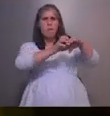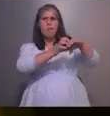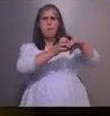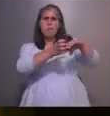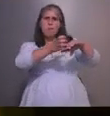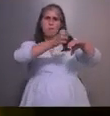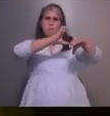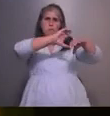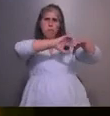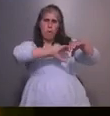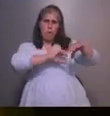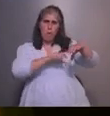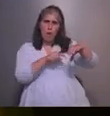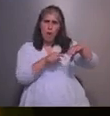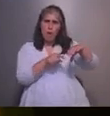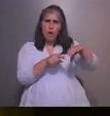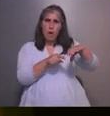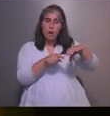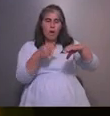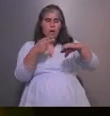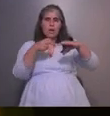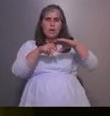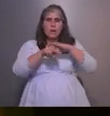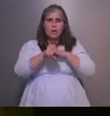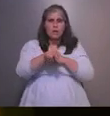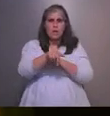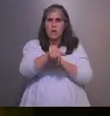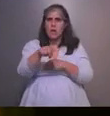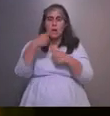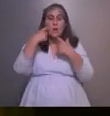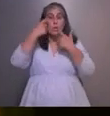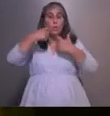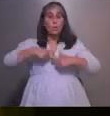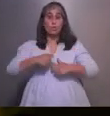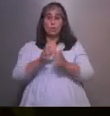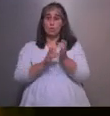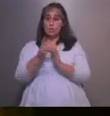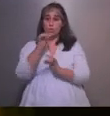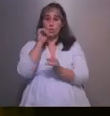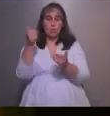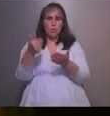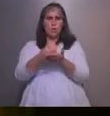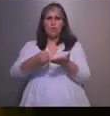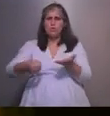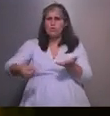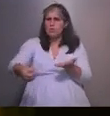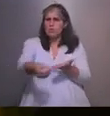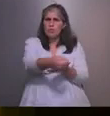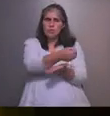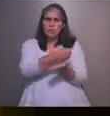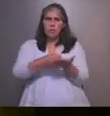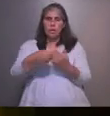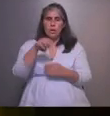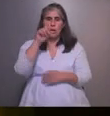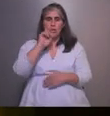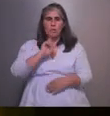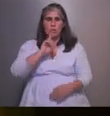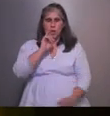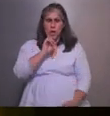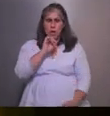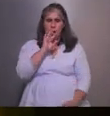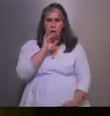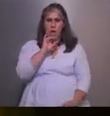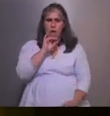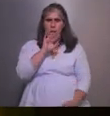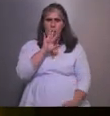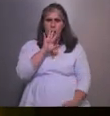sepulcro e, entrando, não acharam o corpo do Senhor Jesus. Estando elas perplexas com o